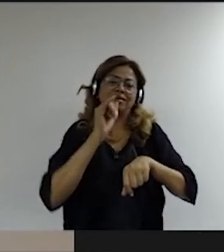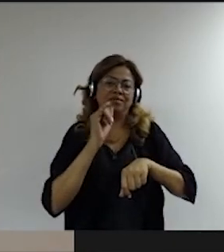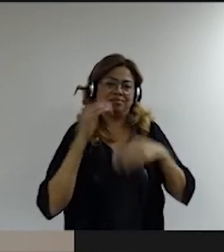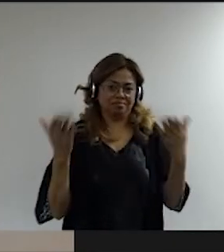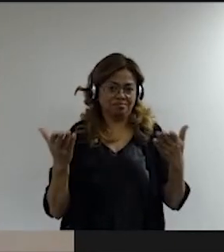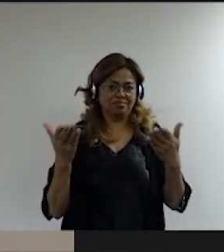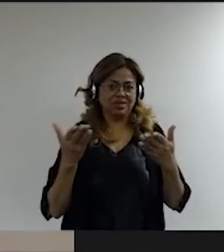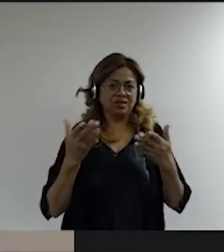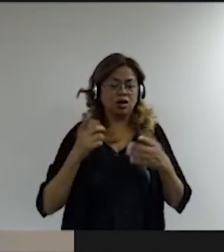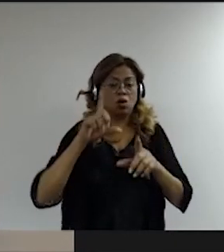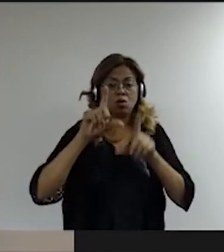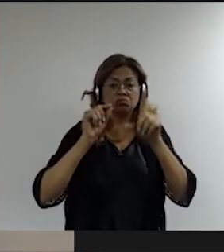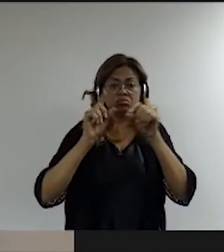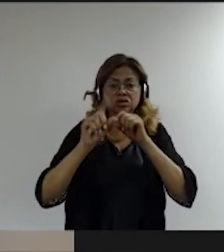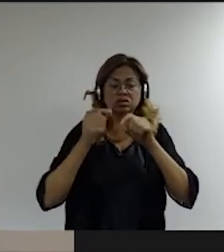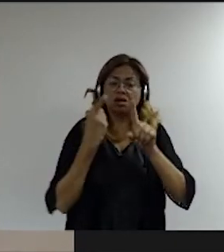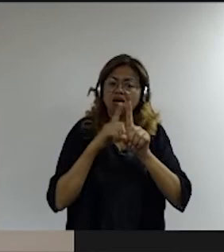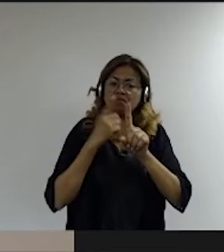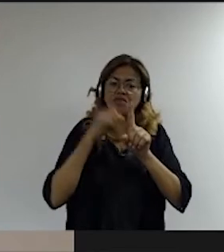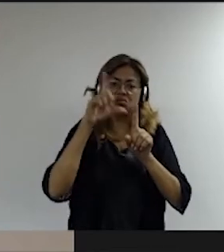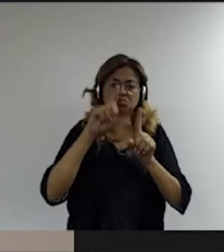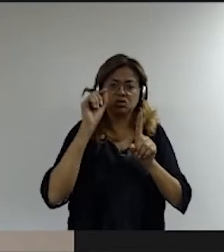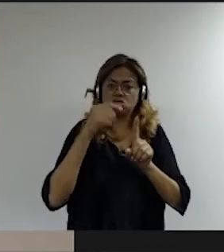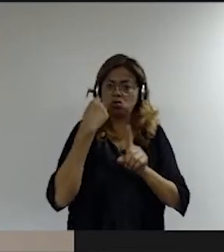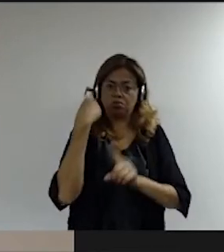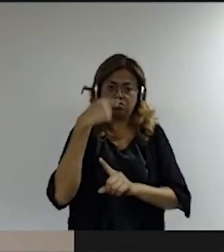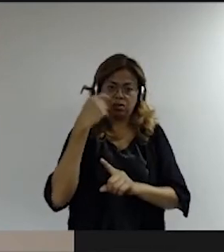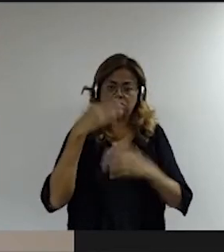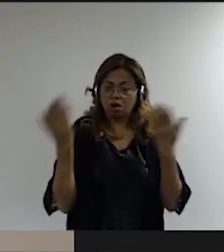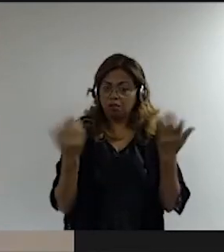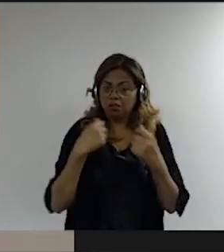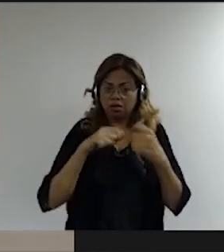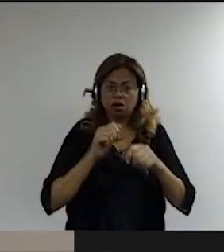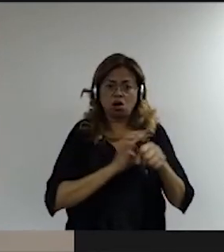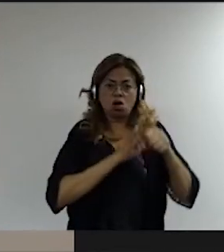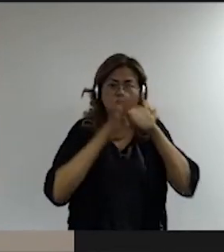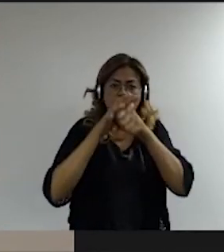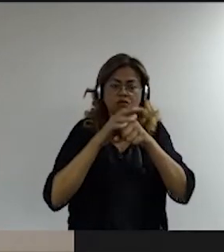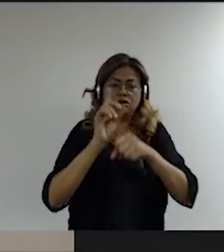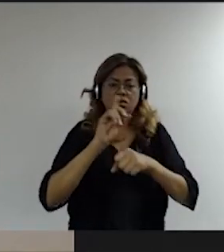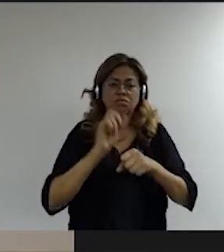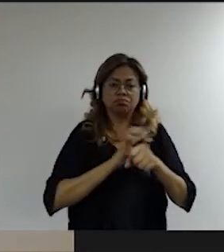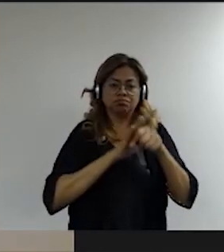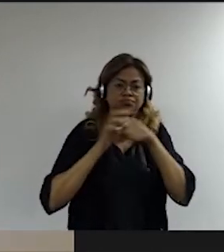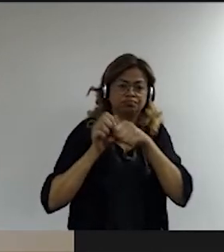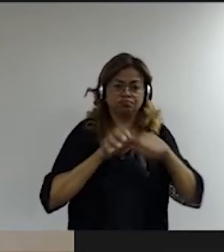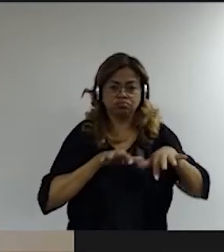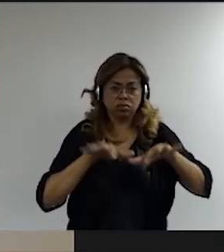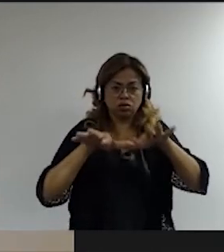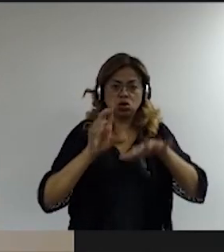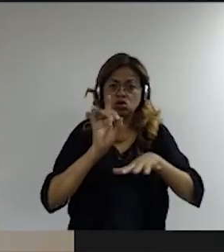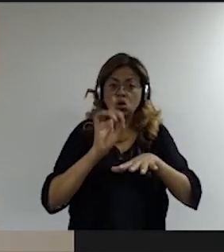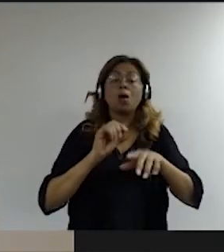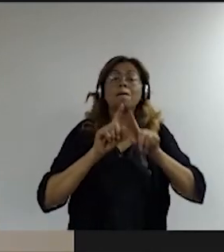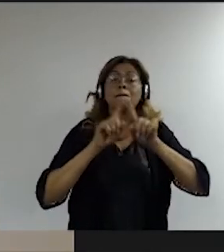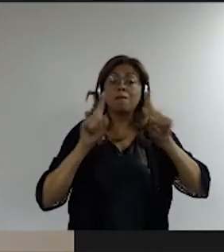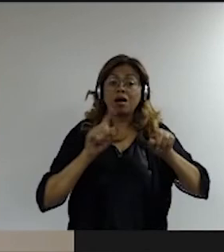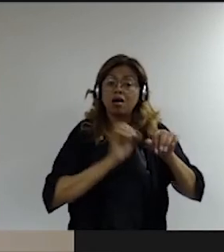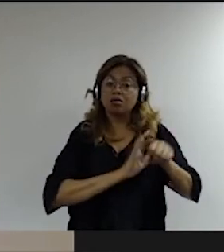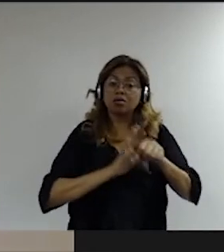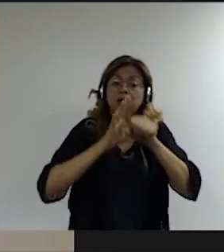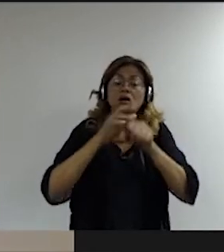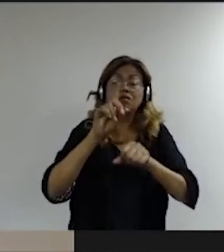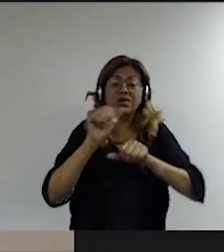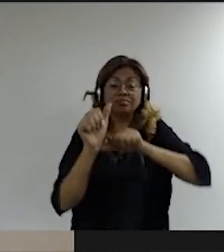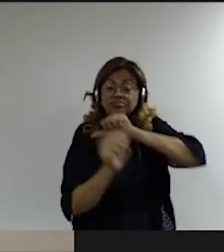da advocacia. Para isso foi esse evento. A Covid não é uma pandemia, é uma transformação radical